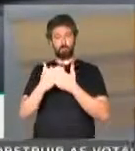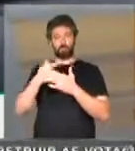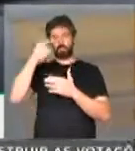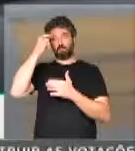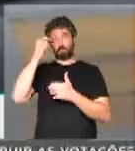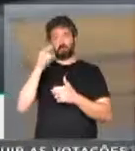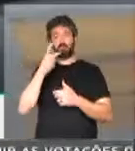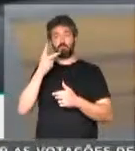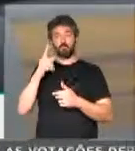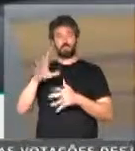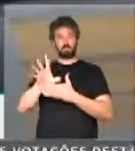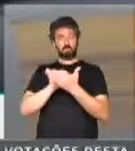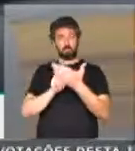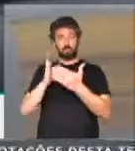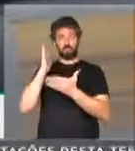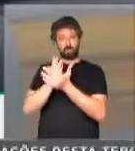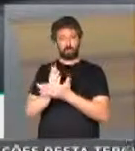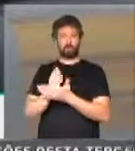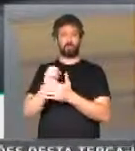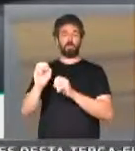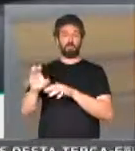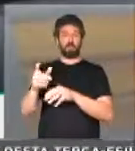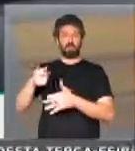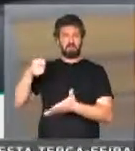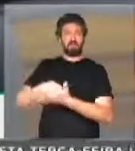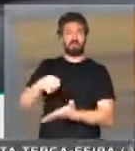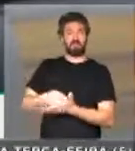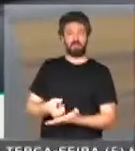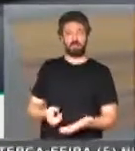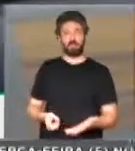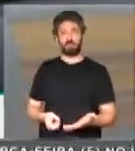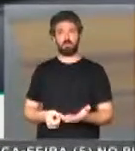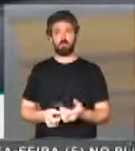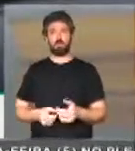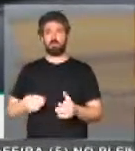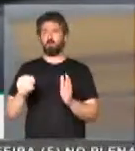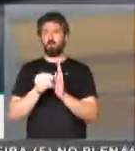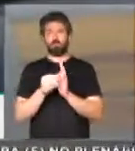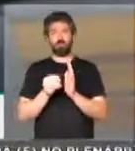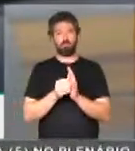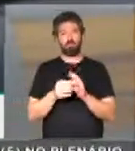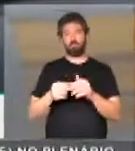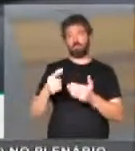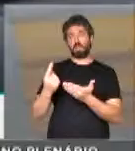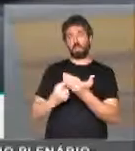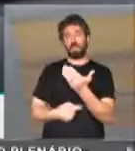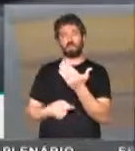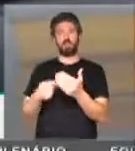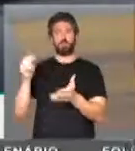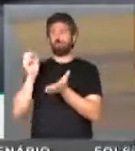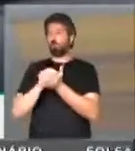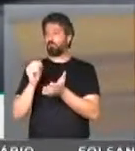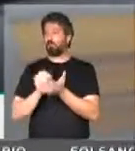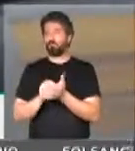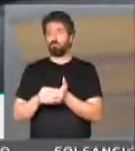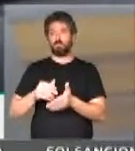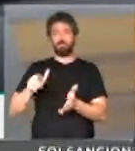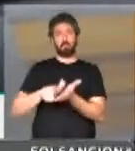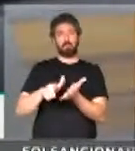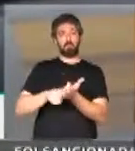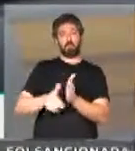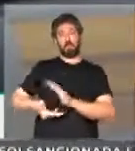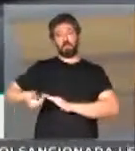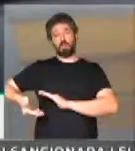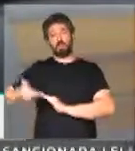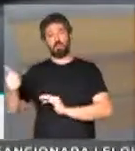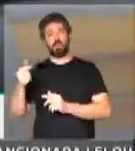que bastava esse modelo de educação repressora, que falta caderno, que falta papel